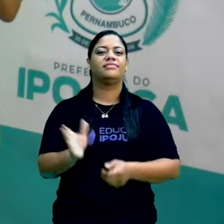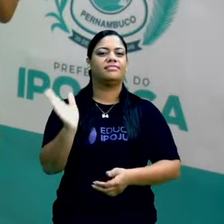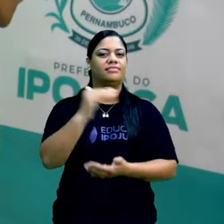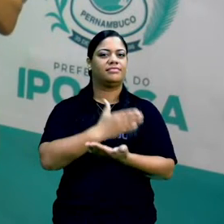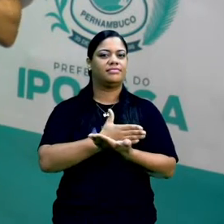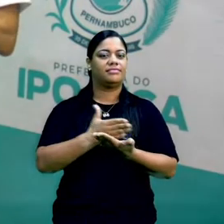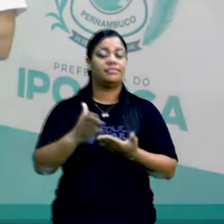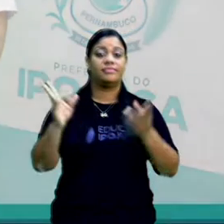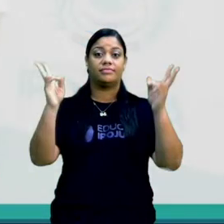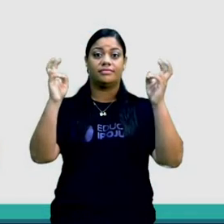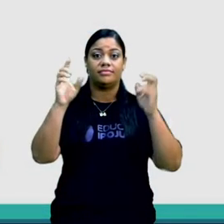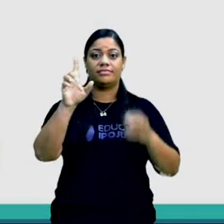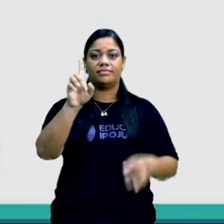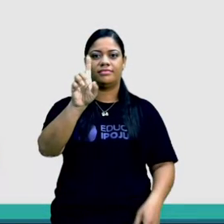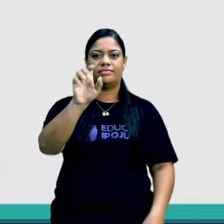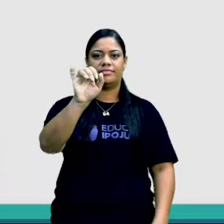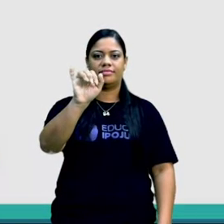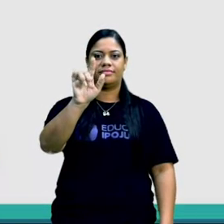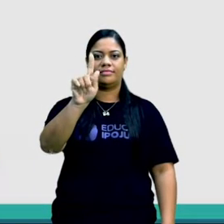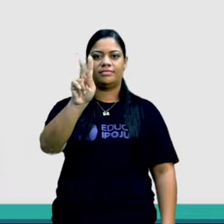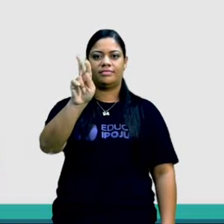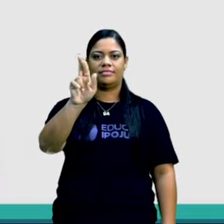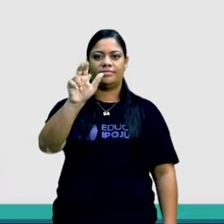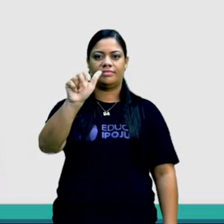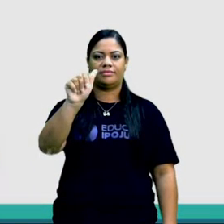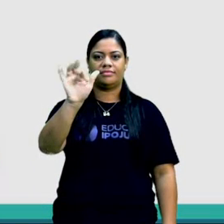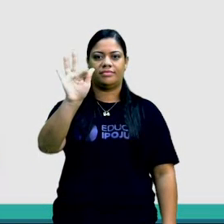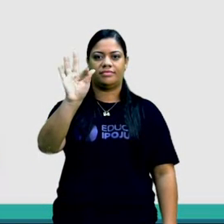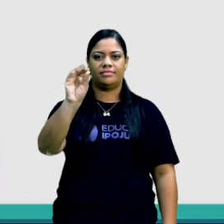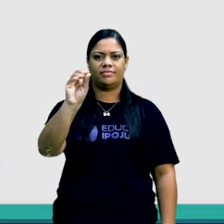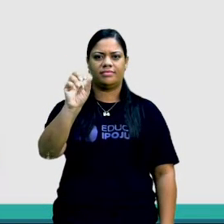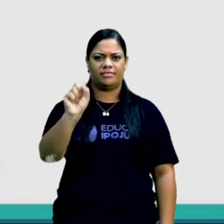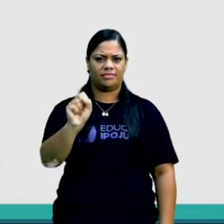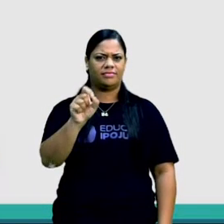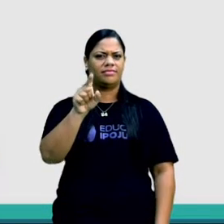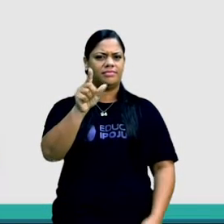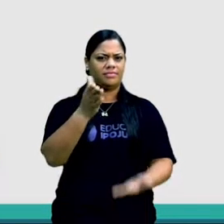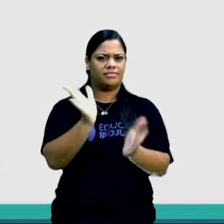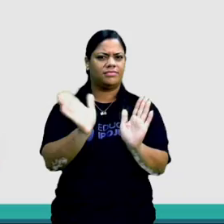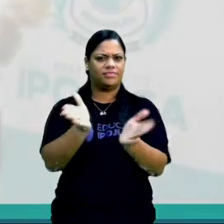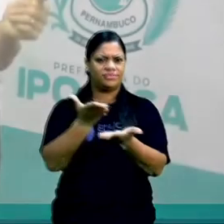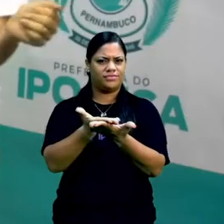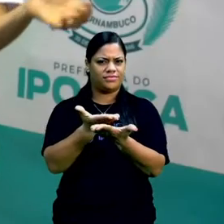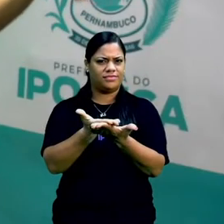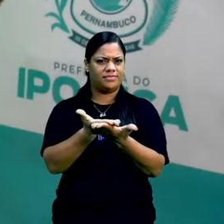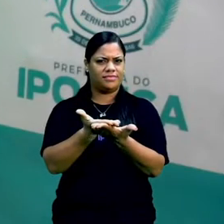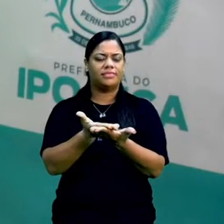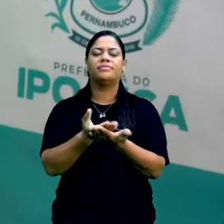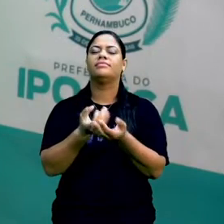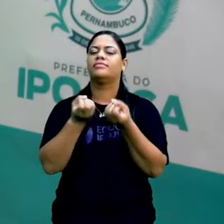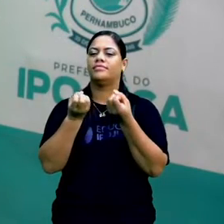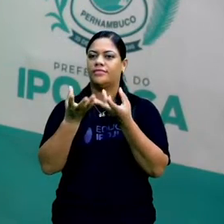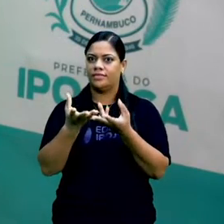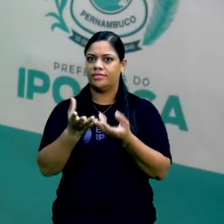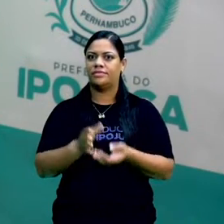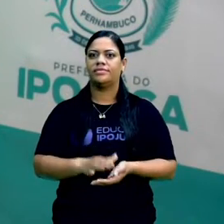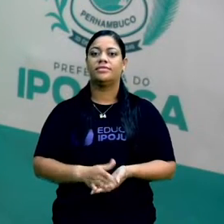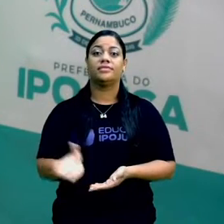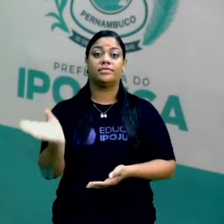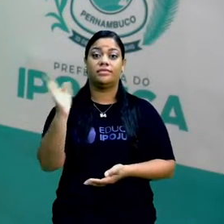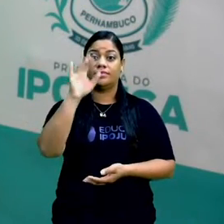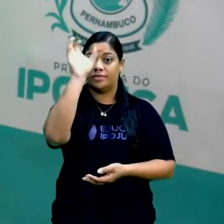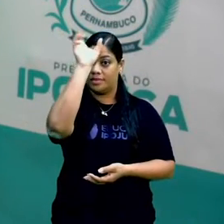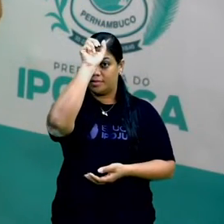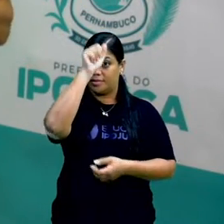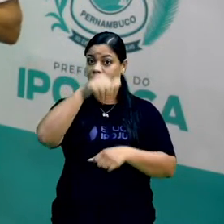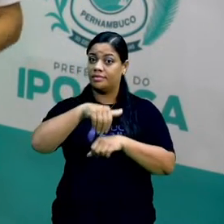lá? O tema é dígrafos. Já estudaram sobre isso? Ótimo! Então vamos